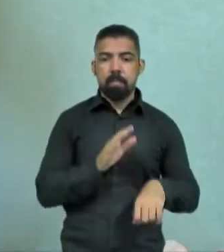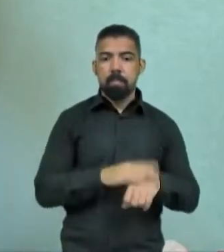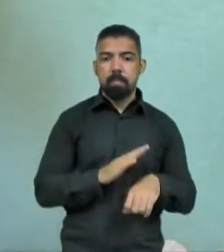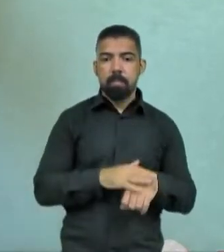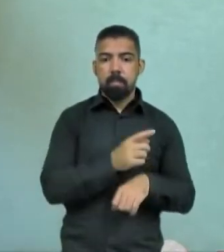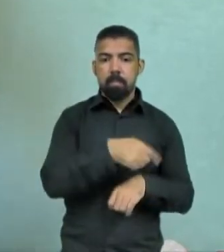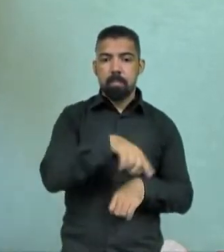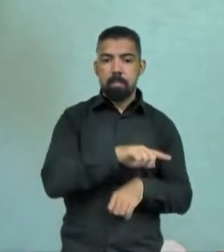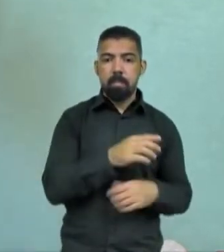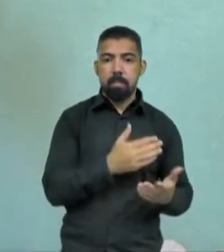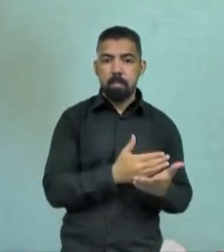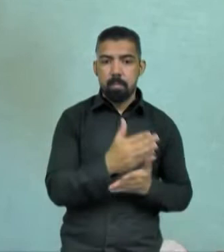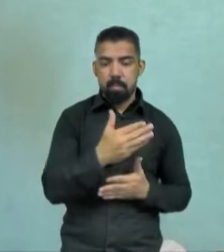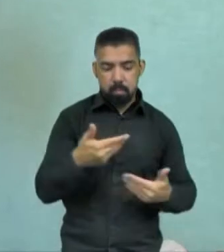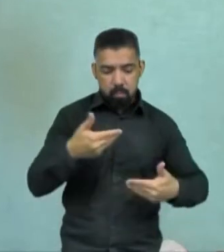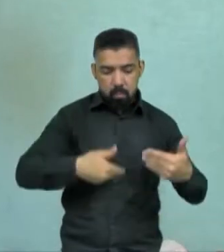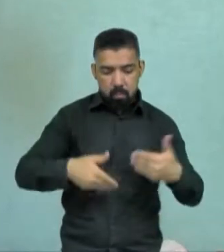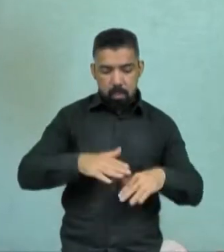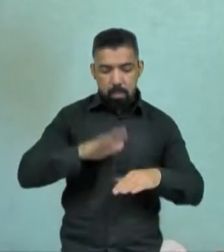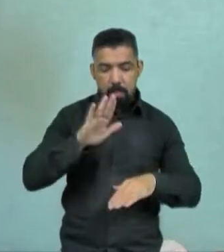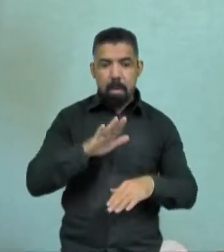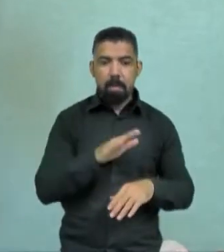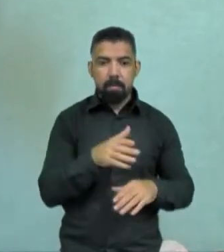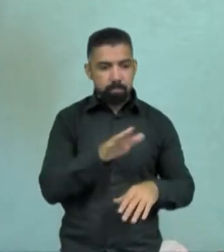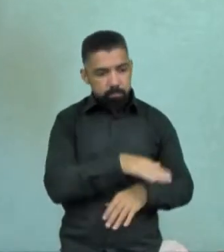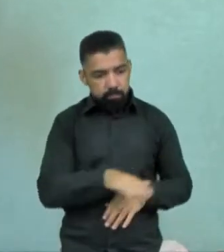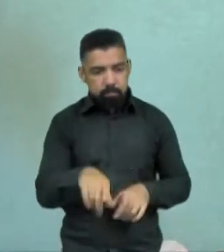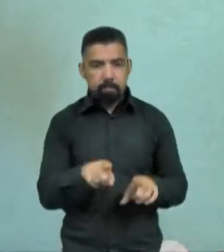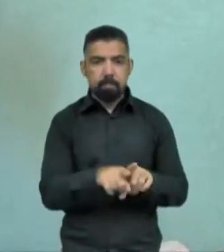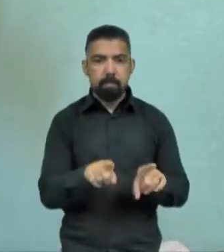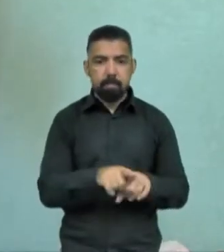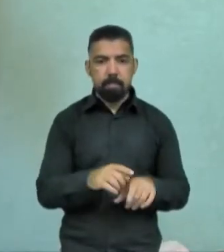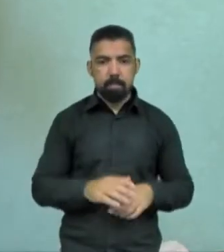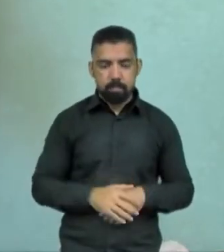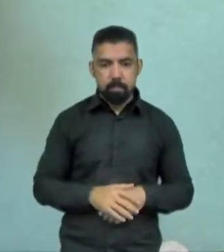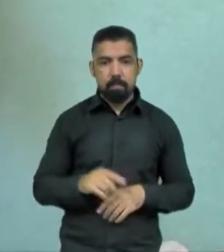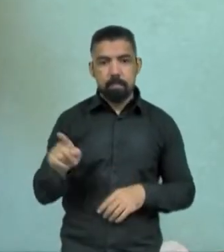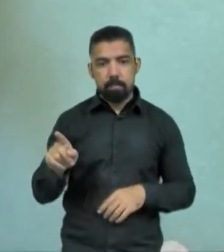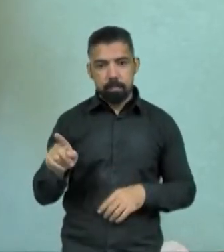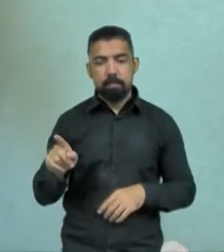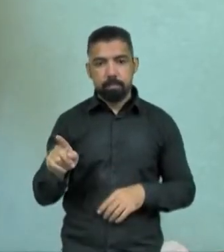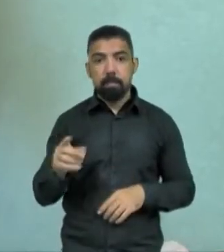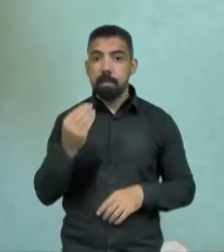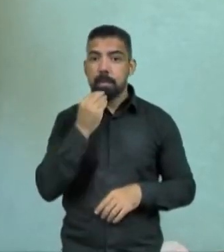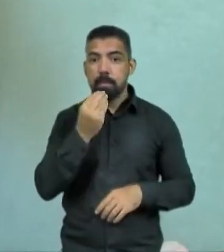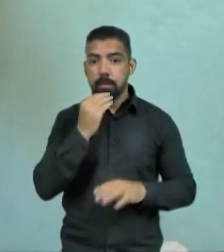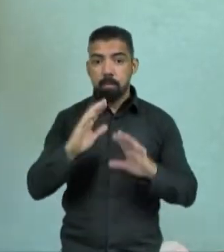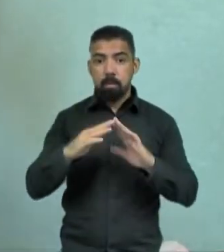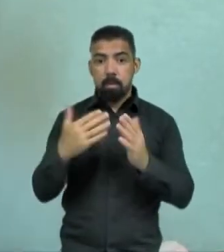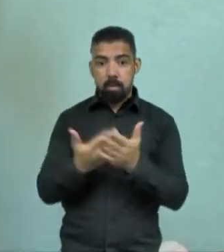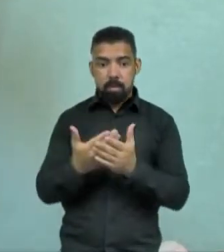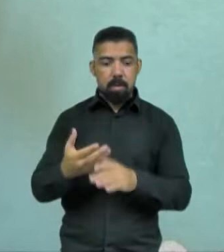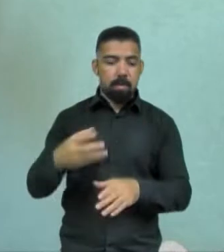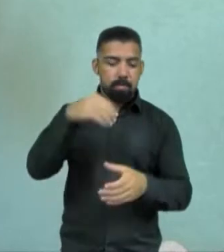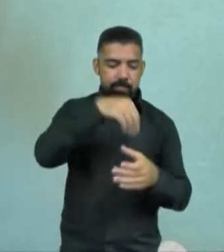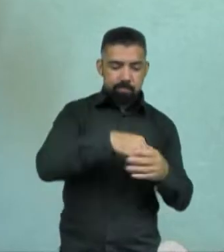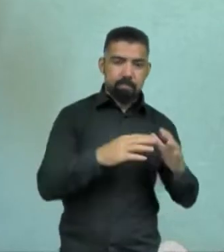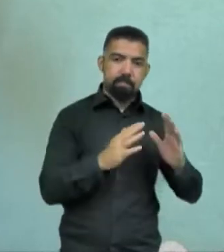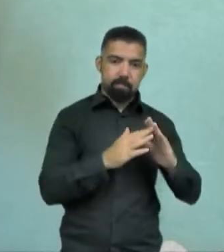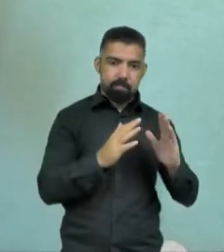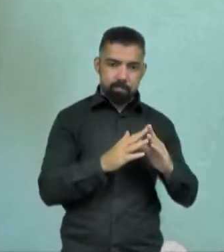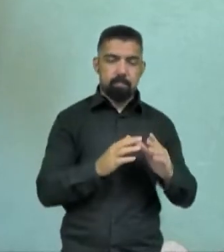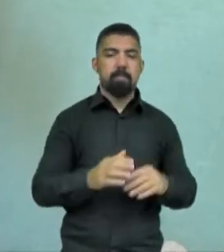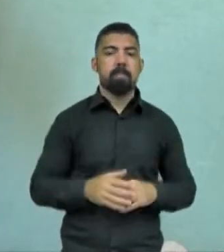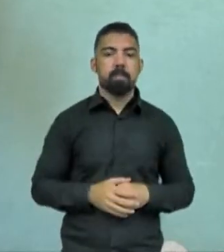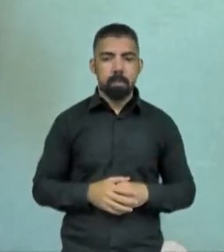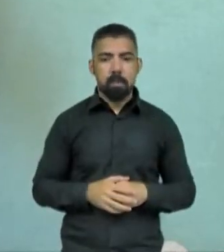começaram a cuidar mais das crianças, quando as crianças deveriam estar nas escolas e as escolas estavam fechadas